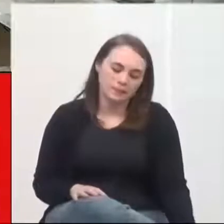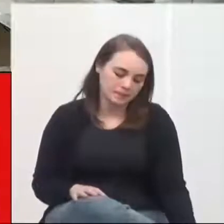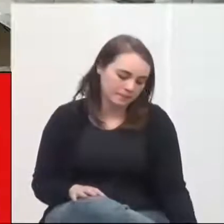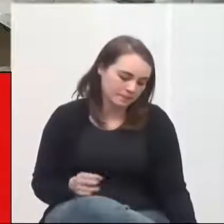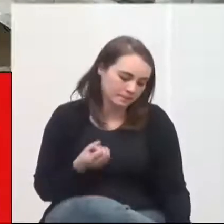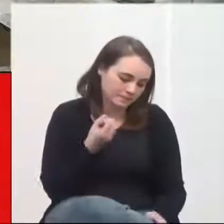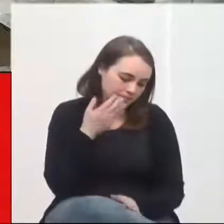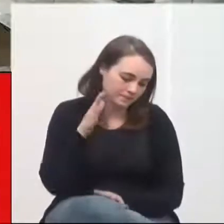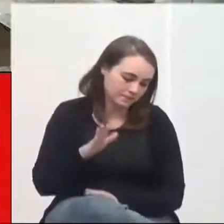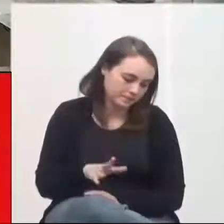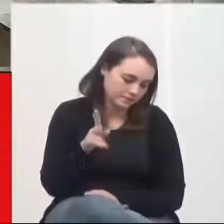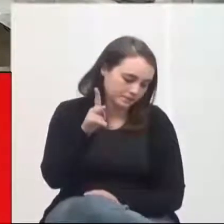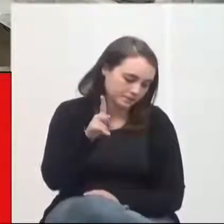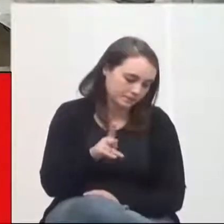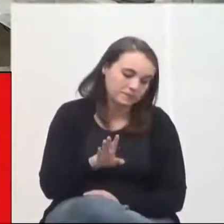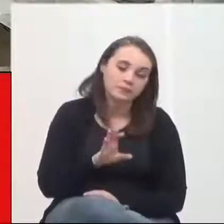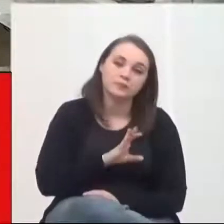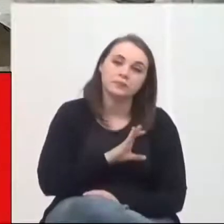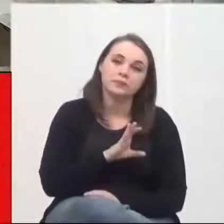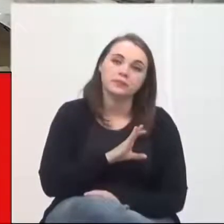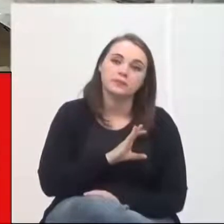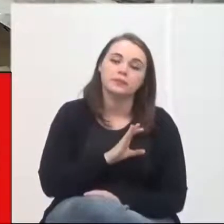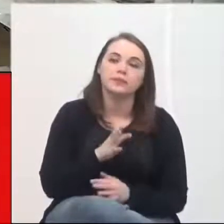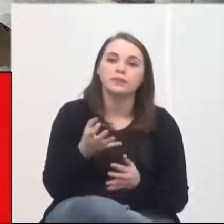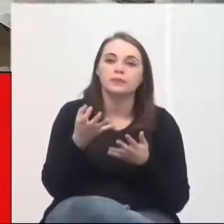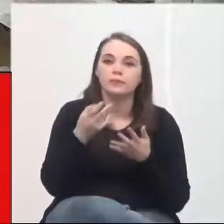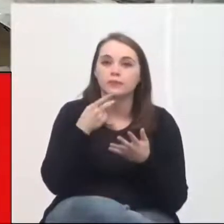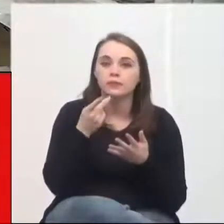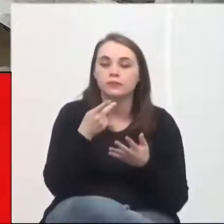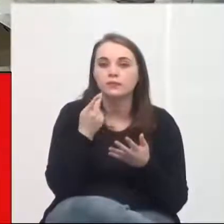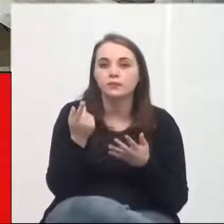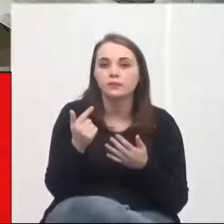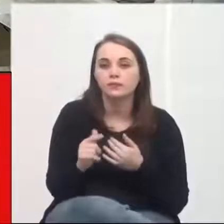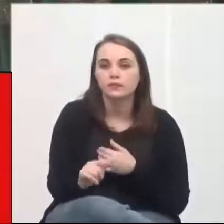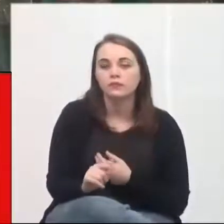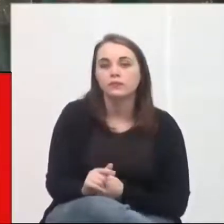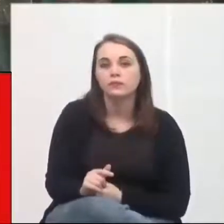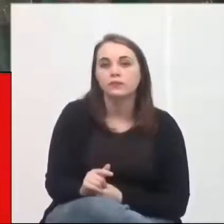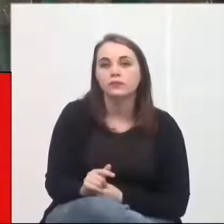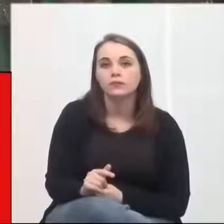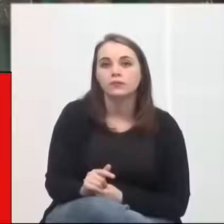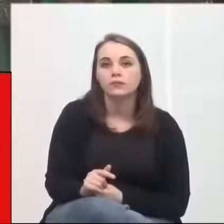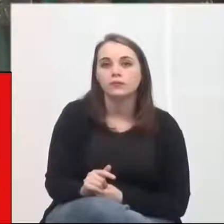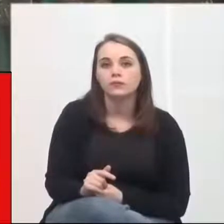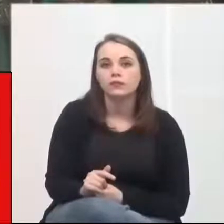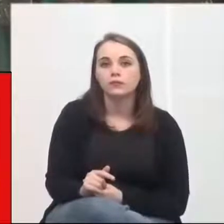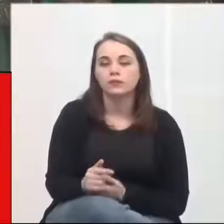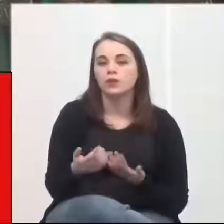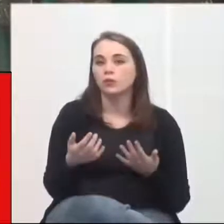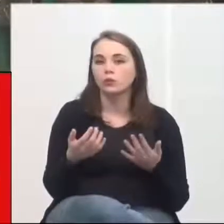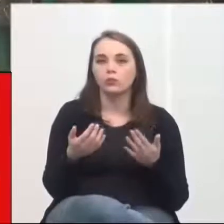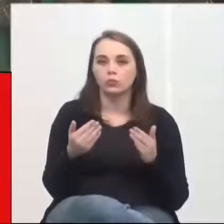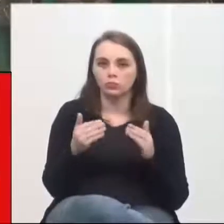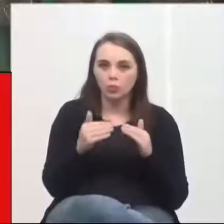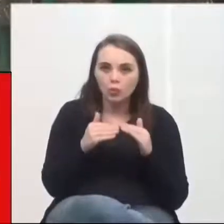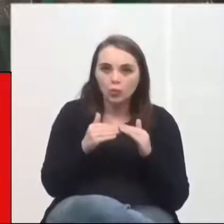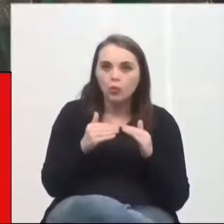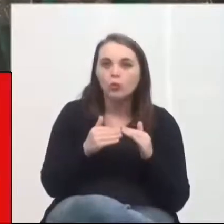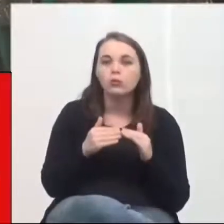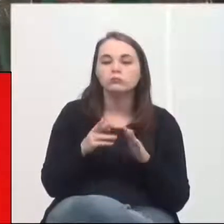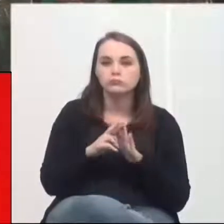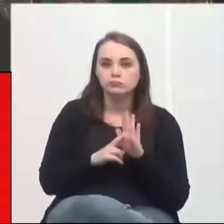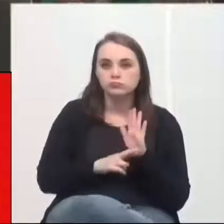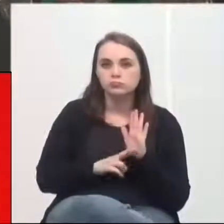Boa tarde, presidente, nobres colegas. Apenas destacando, né? Nenhuma objeção em relação ao requerimento do